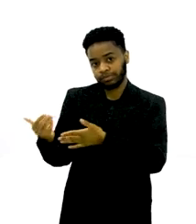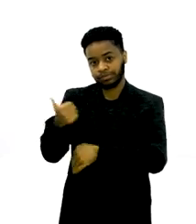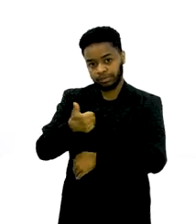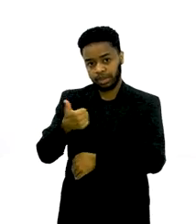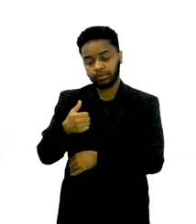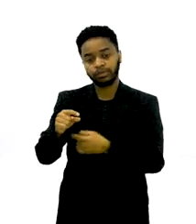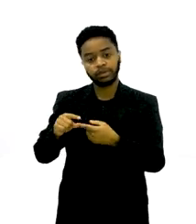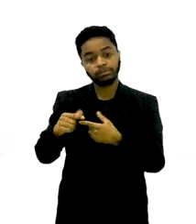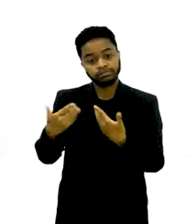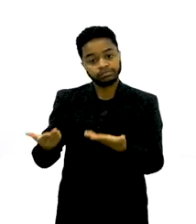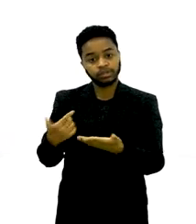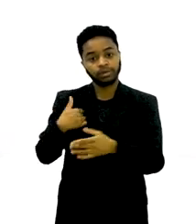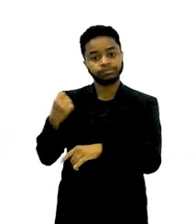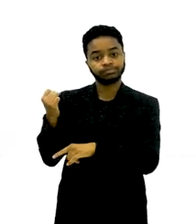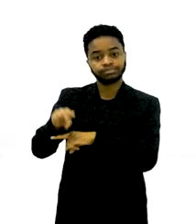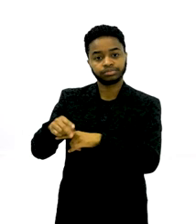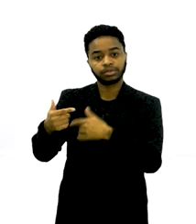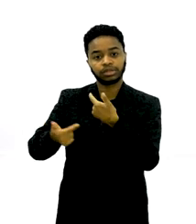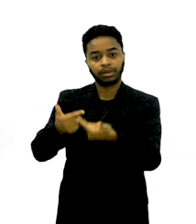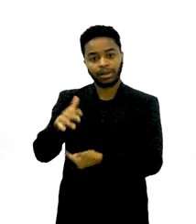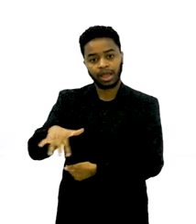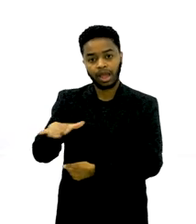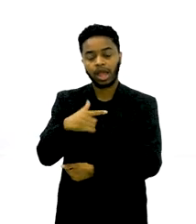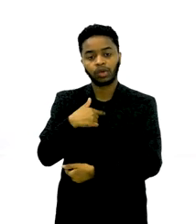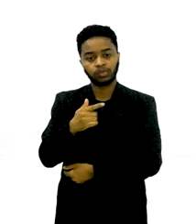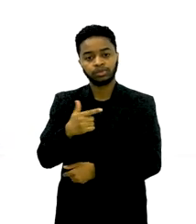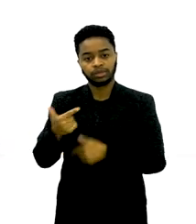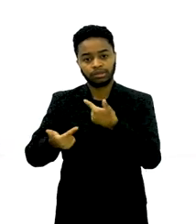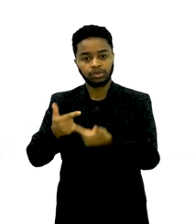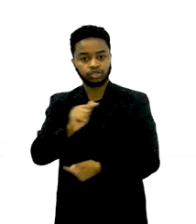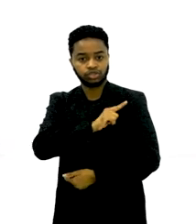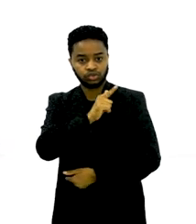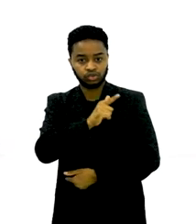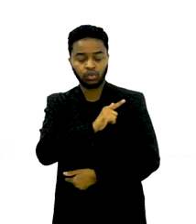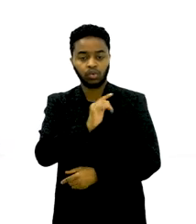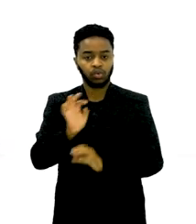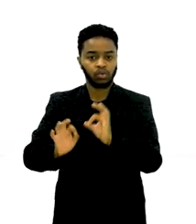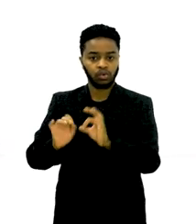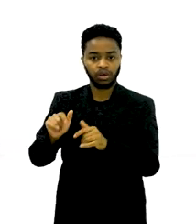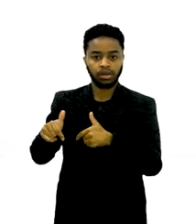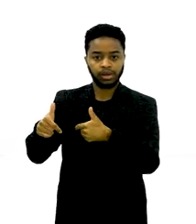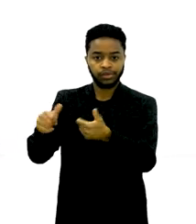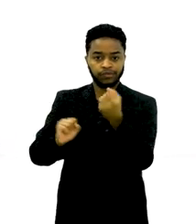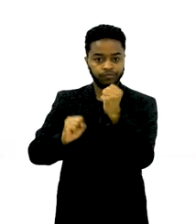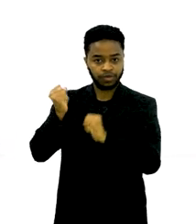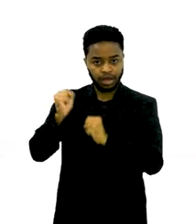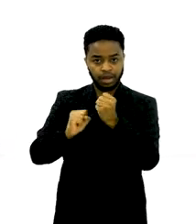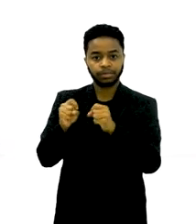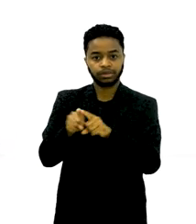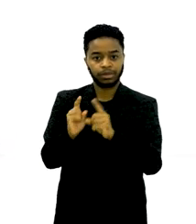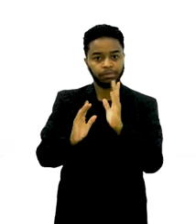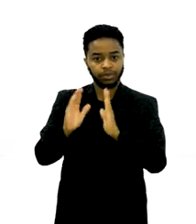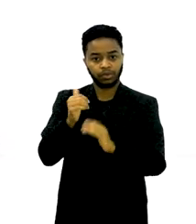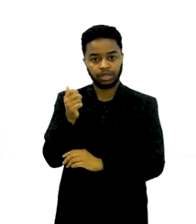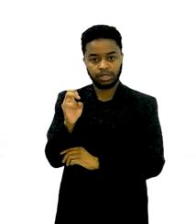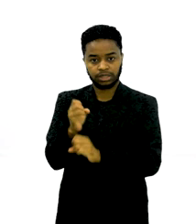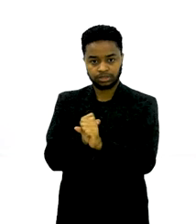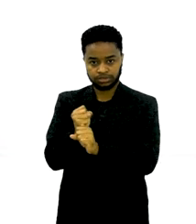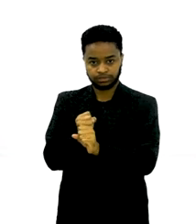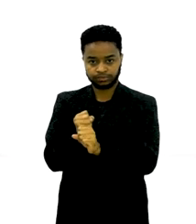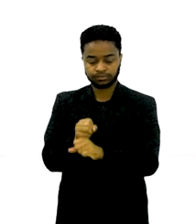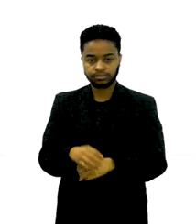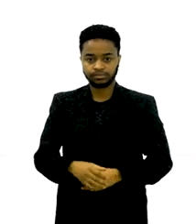primeiro e comecei a trabalhar nesta área e fui gestora de operações eh em cozinha industrial por 15